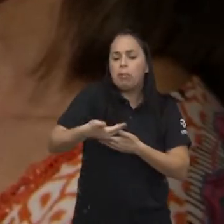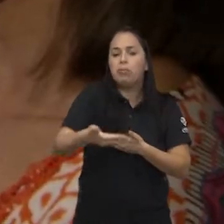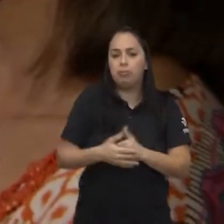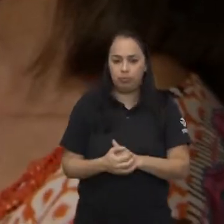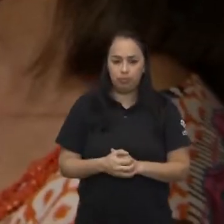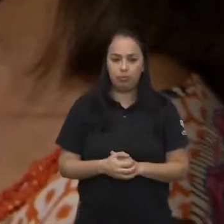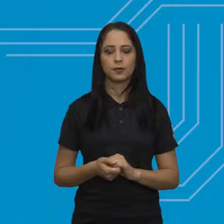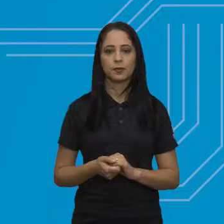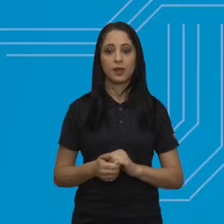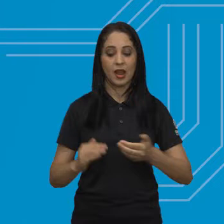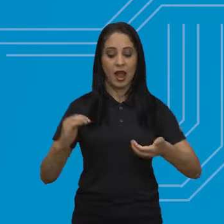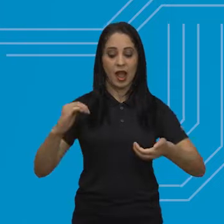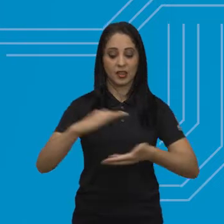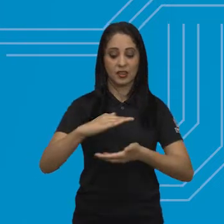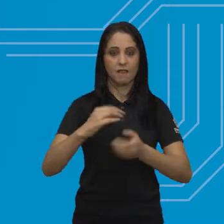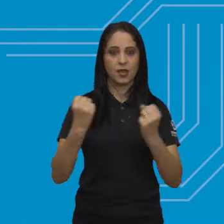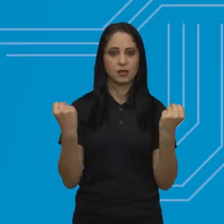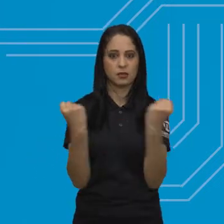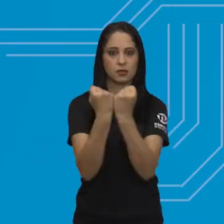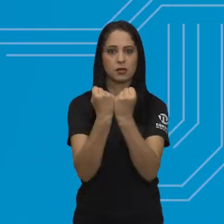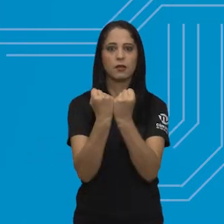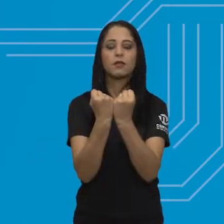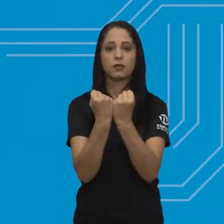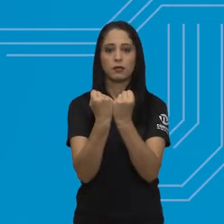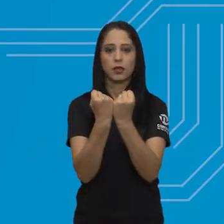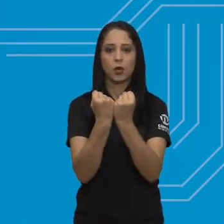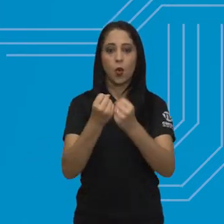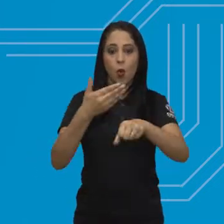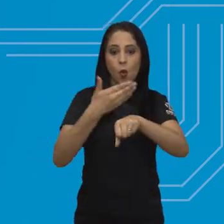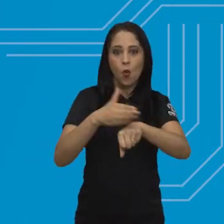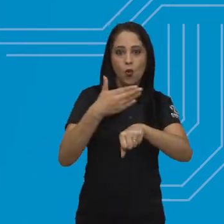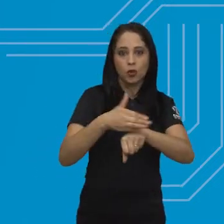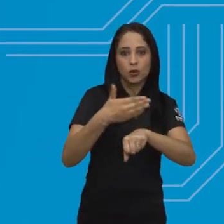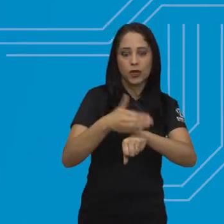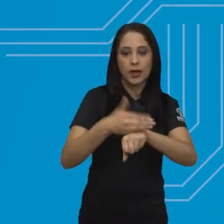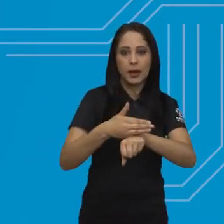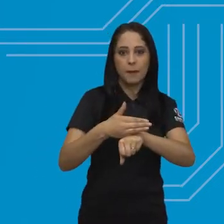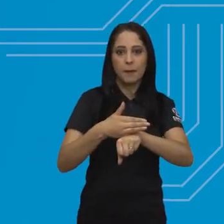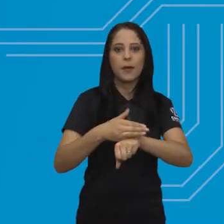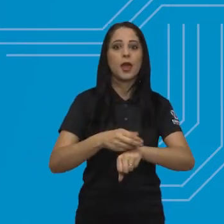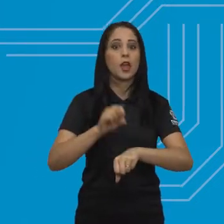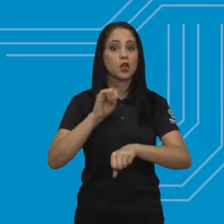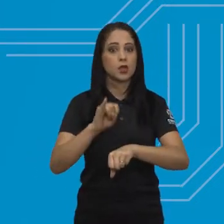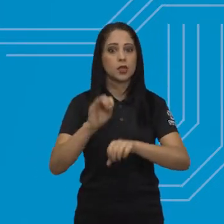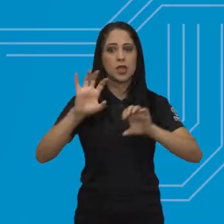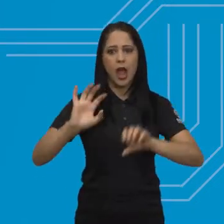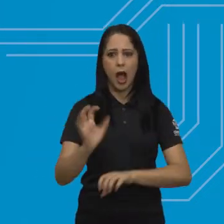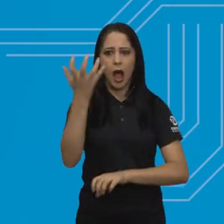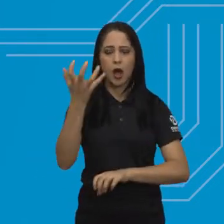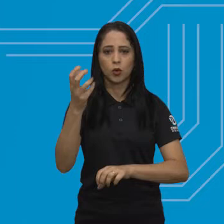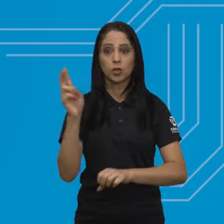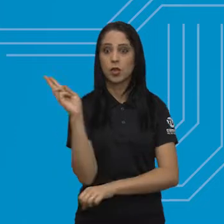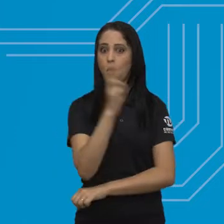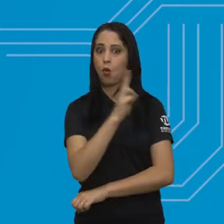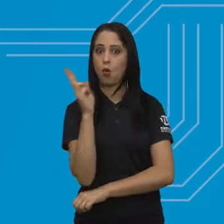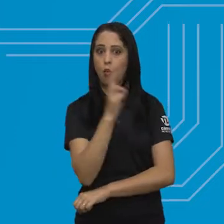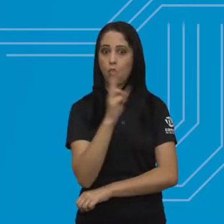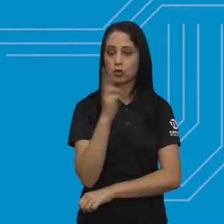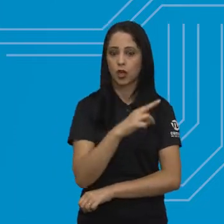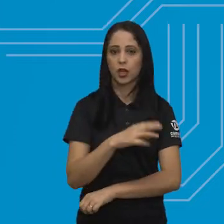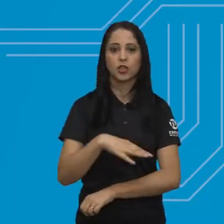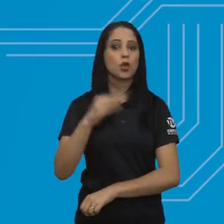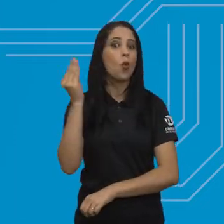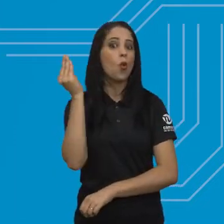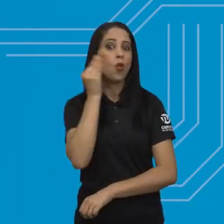andamento do serviço que a Defesa Civil de São José realizam simulado para o treinamento o botão de emergência aqui em São José